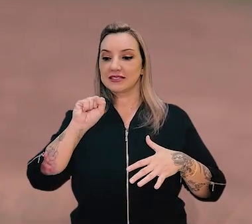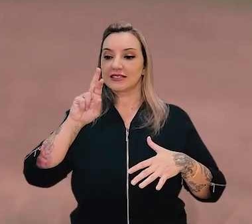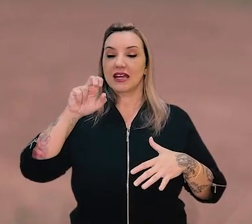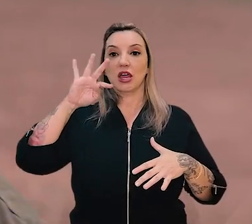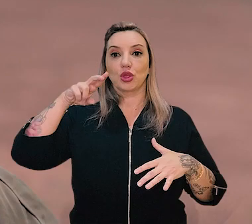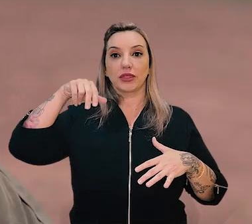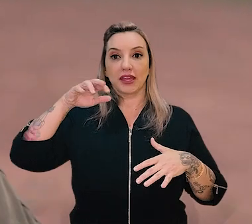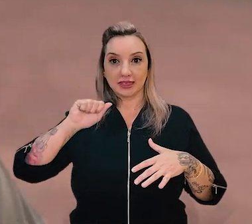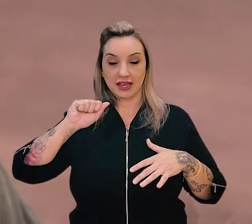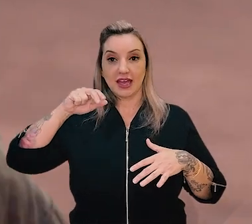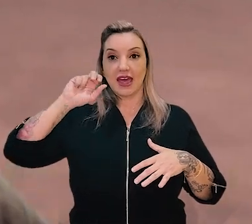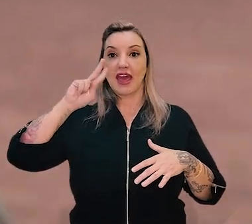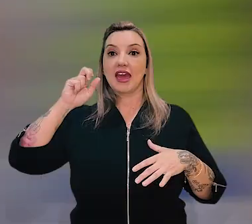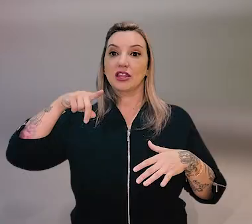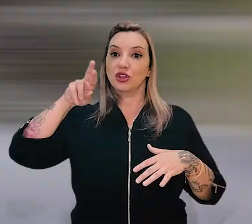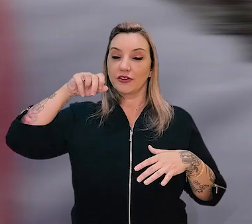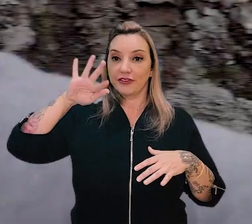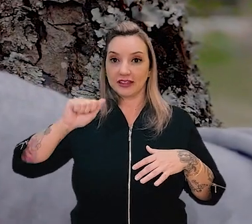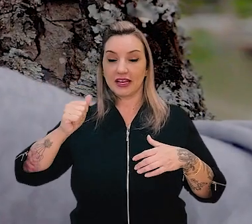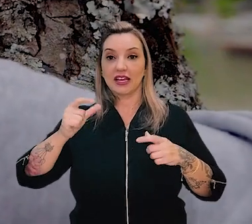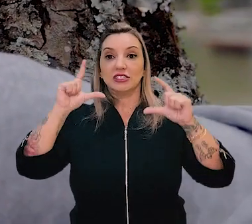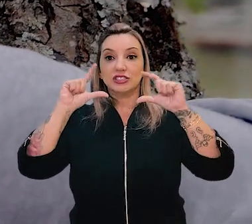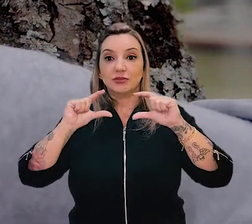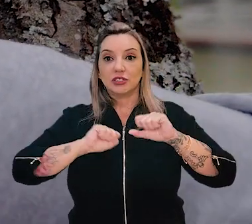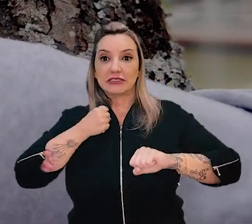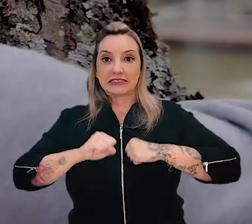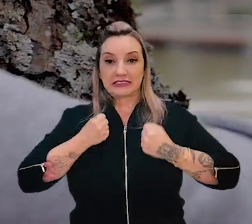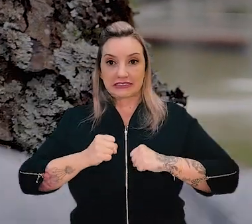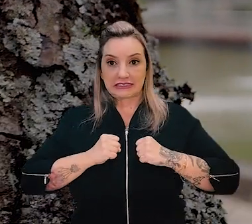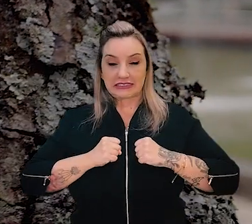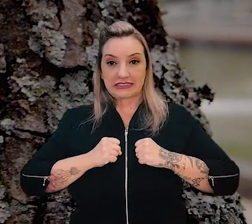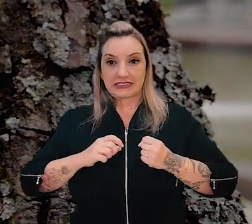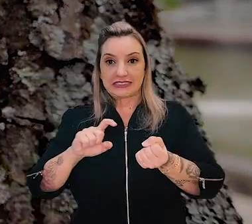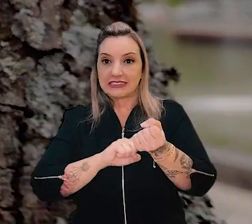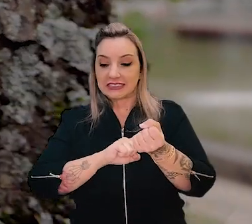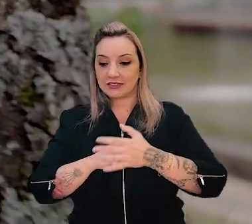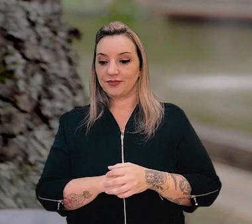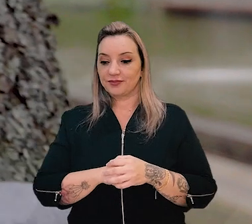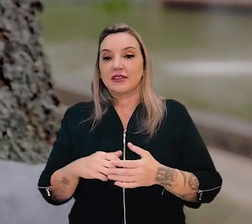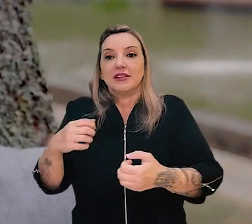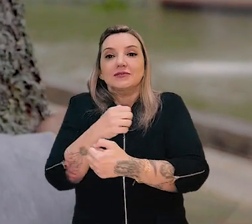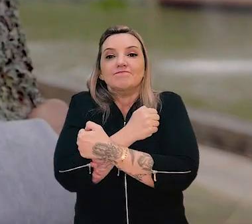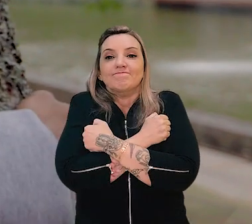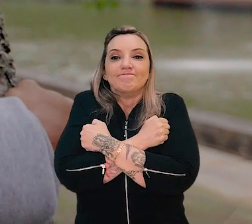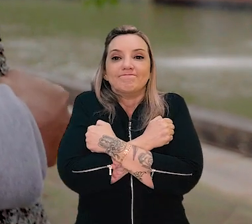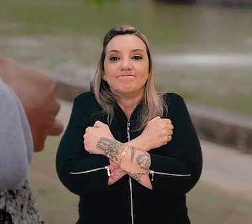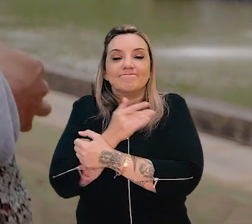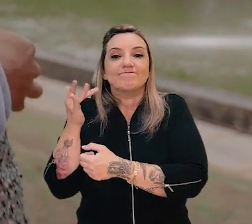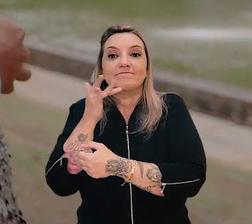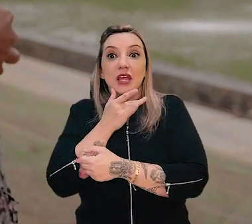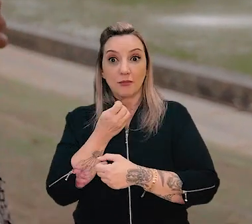ajudam a reduzir o estresse e a ansiedade. O bom e velho abraço, que a gente tanto gosta, tem